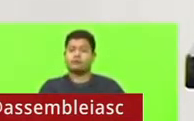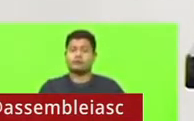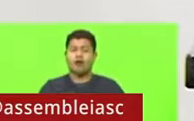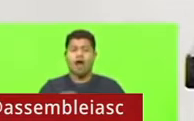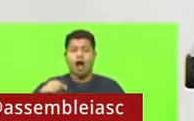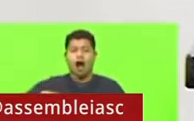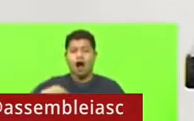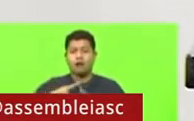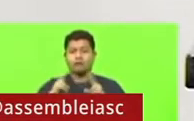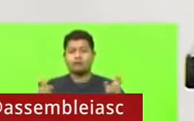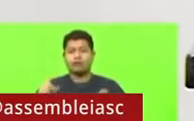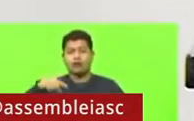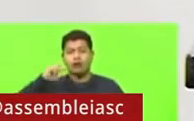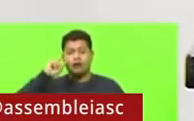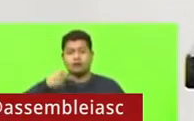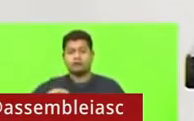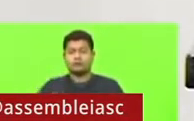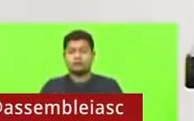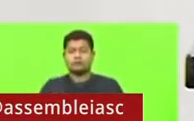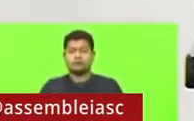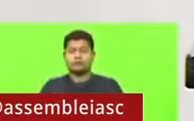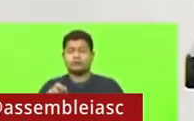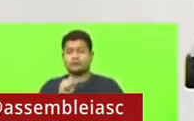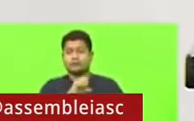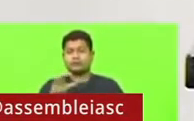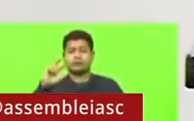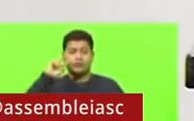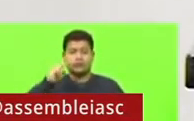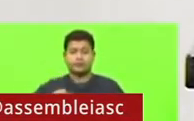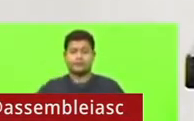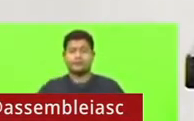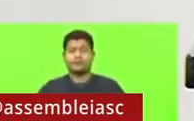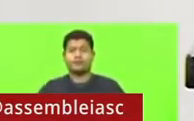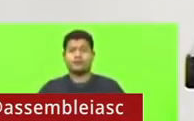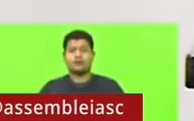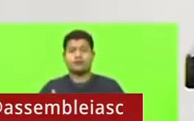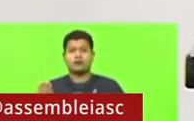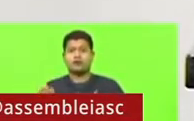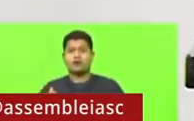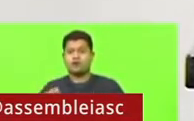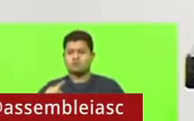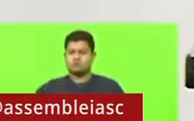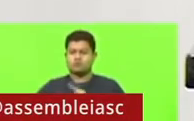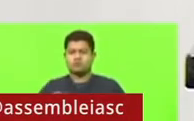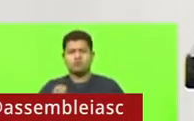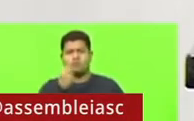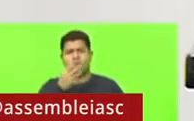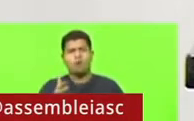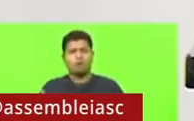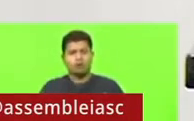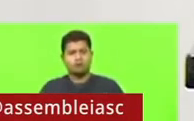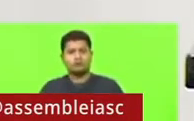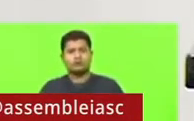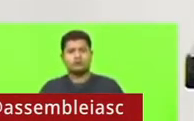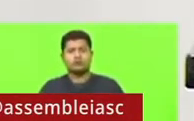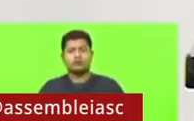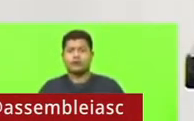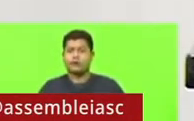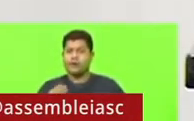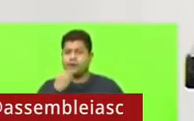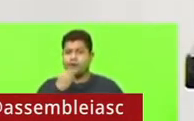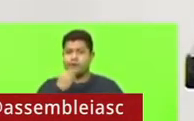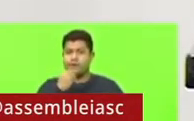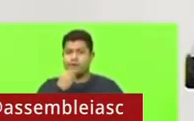Florianópolis é reconhecida, Santa Catarina é reconhecida pela excelência dos seus produtos. E, obviamente, que